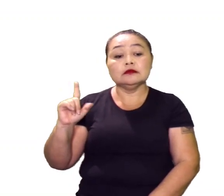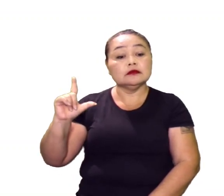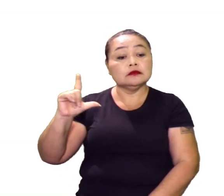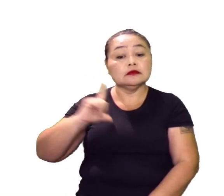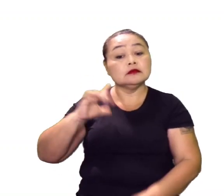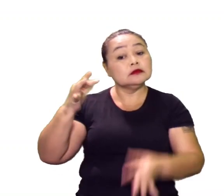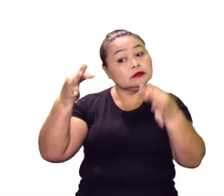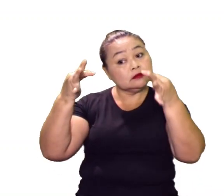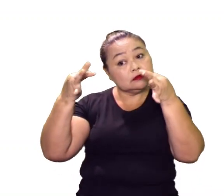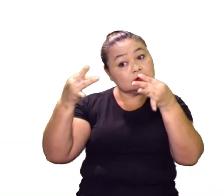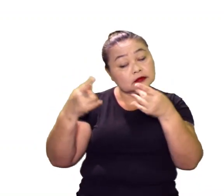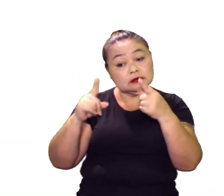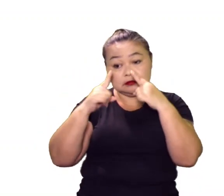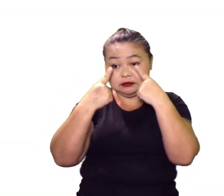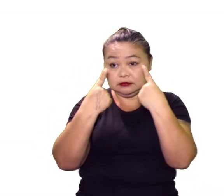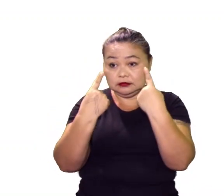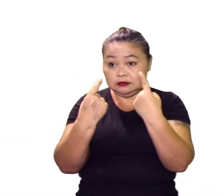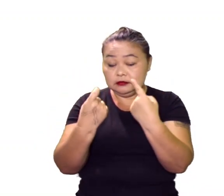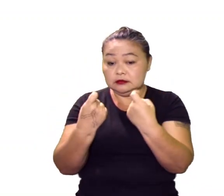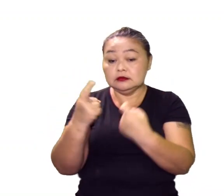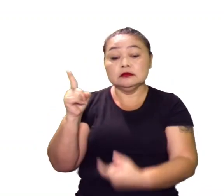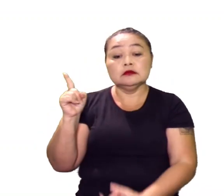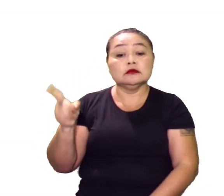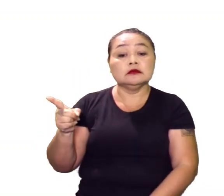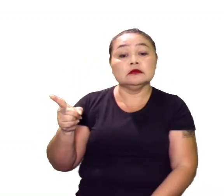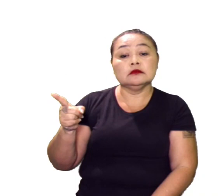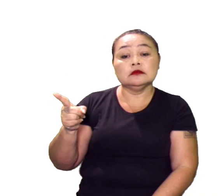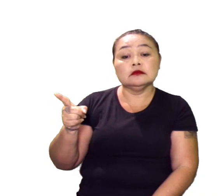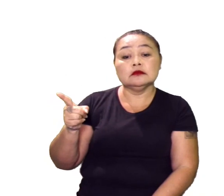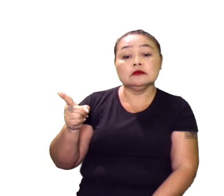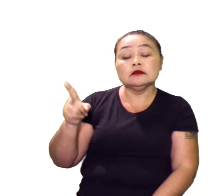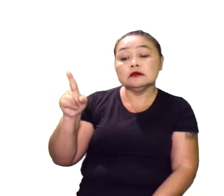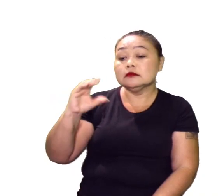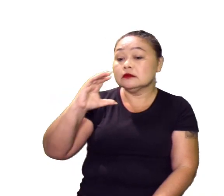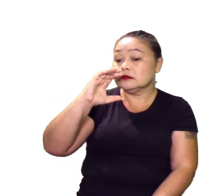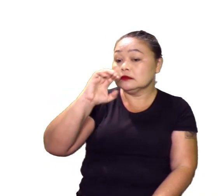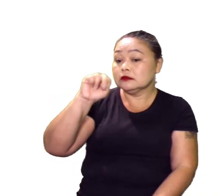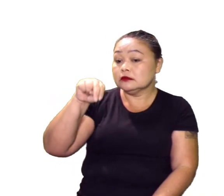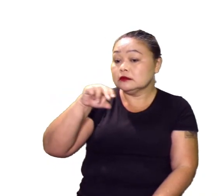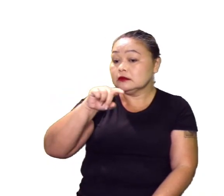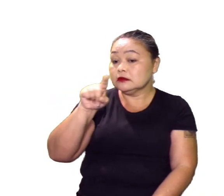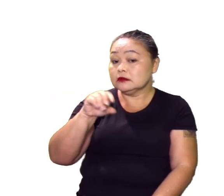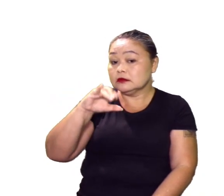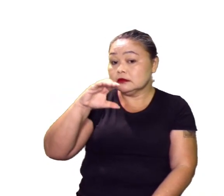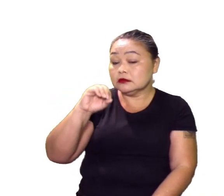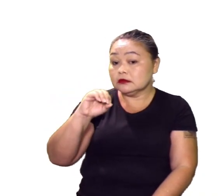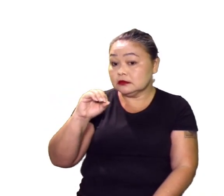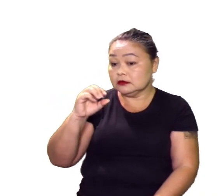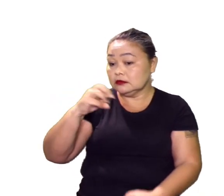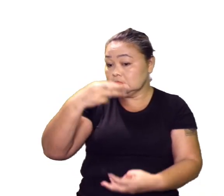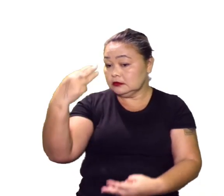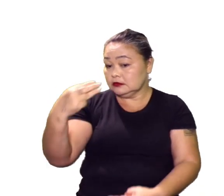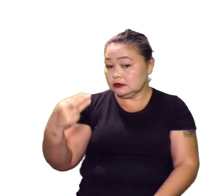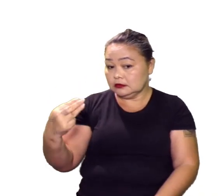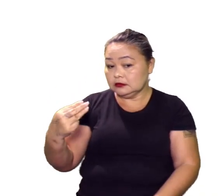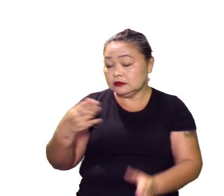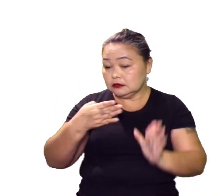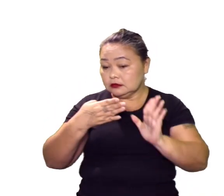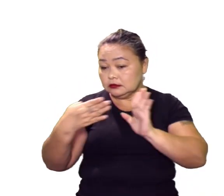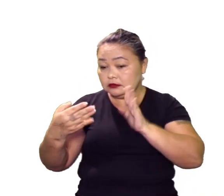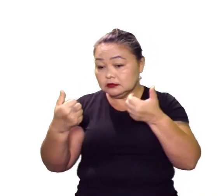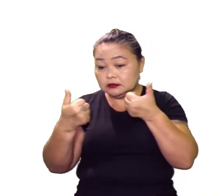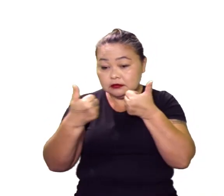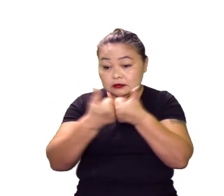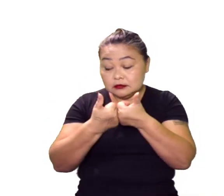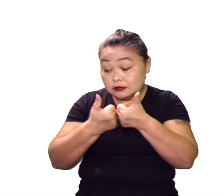um outro detalhe aqui interessante, que é o Cenozoico Terciário, que é uma era geológica mais